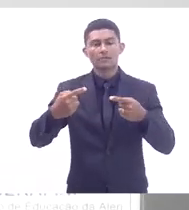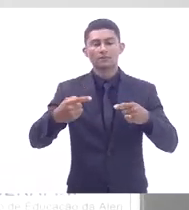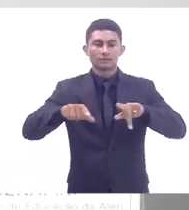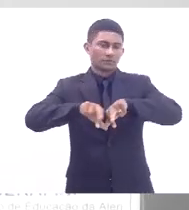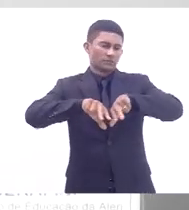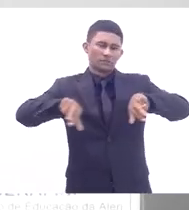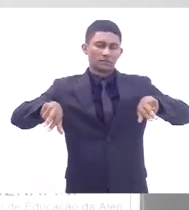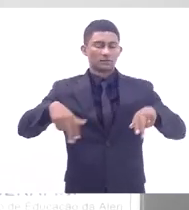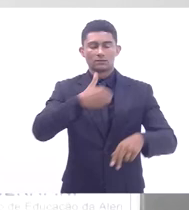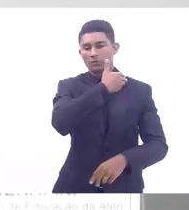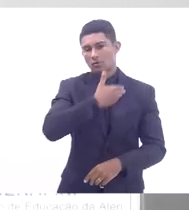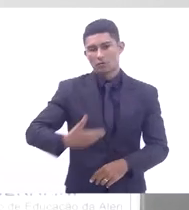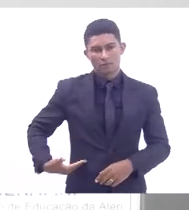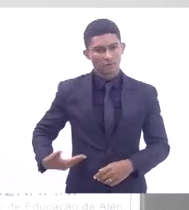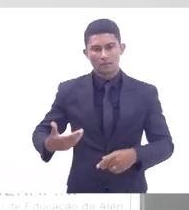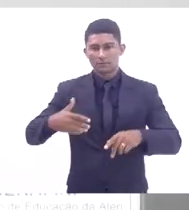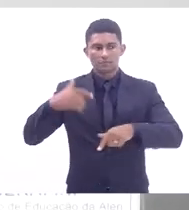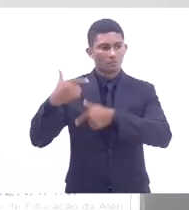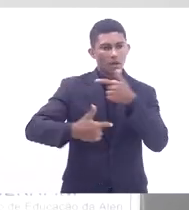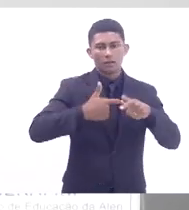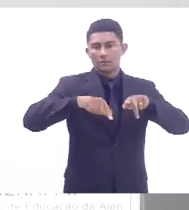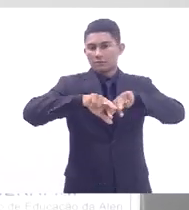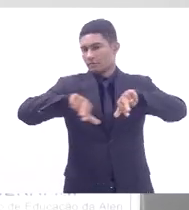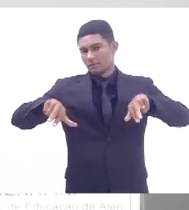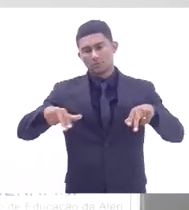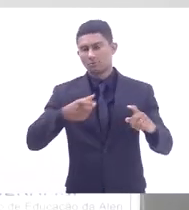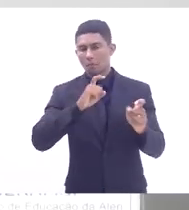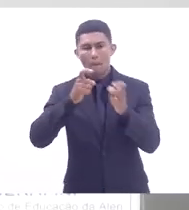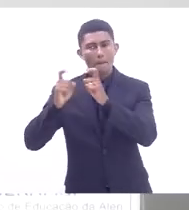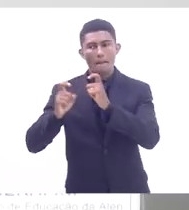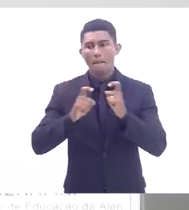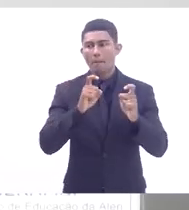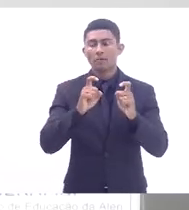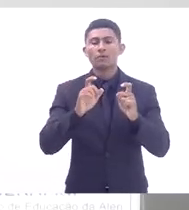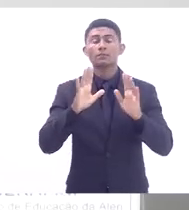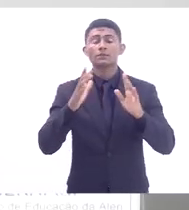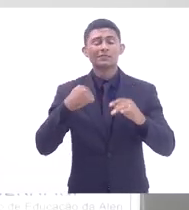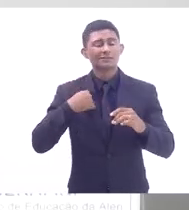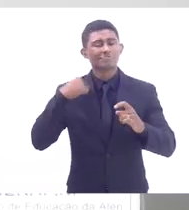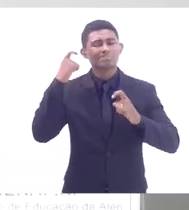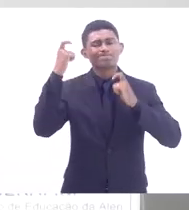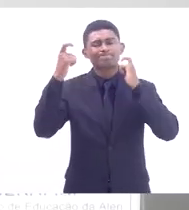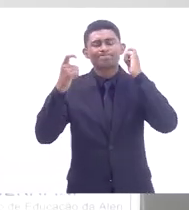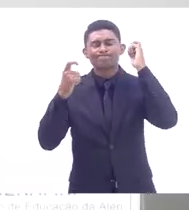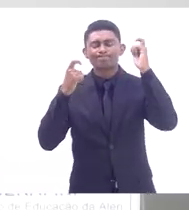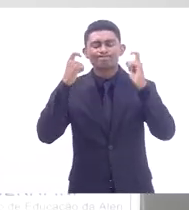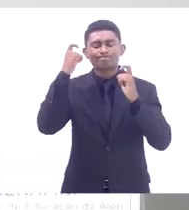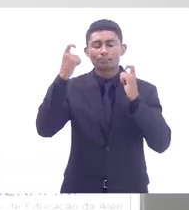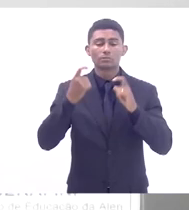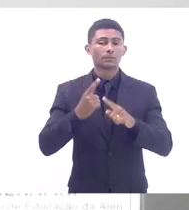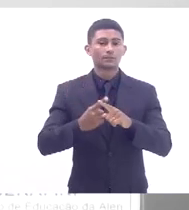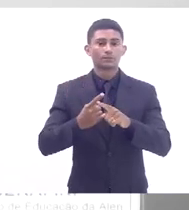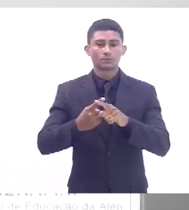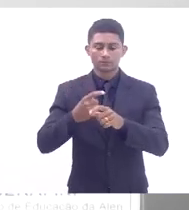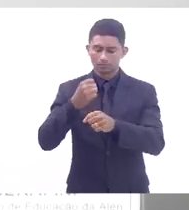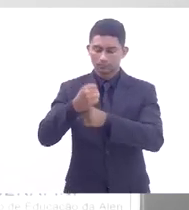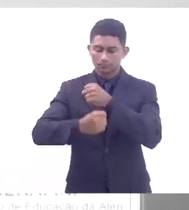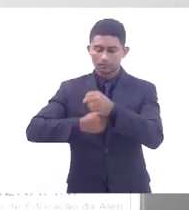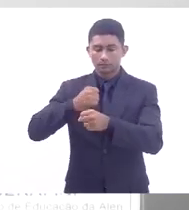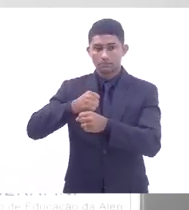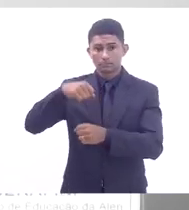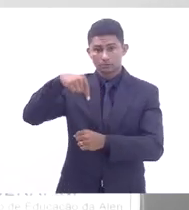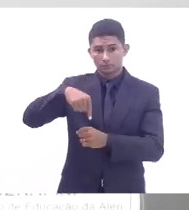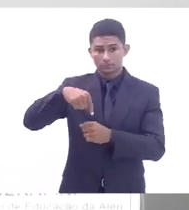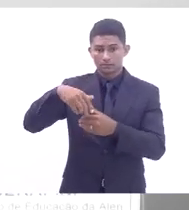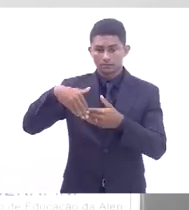público do Estado do Rio de Janeiro mas não se preocupa que justamente quando a gente está num ano que a partir do término